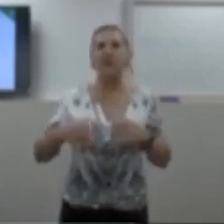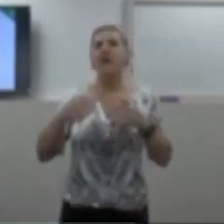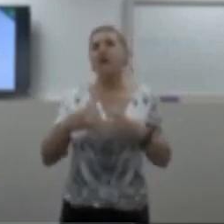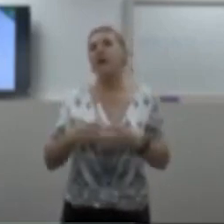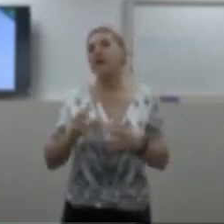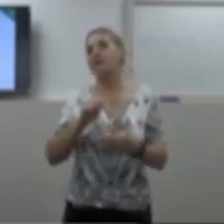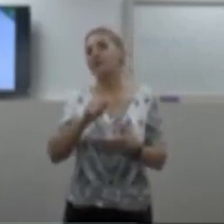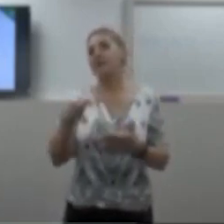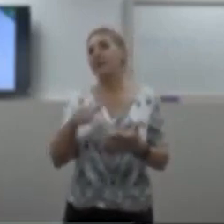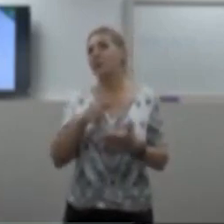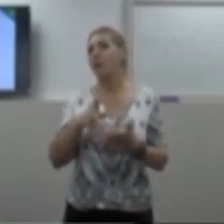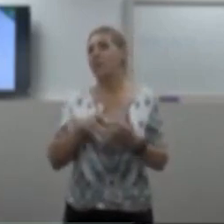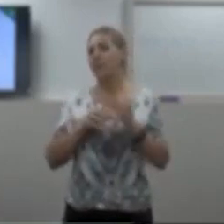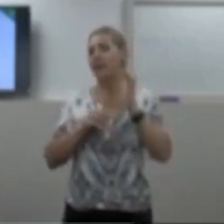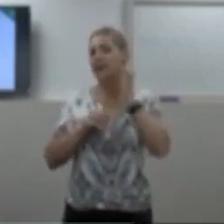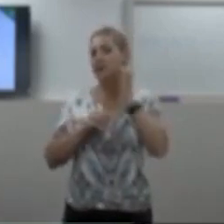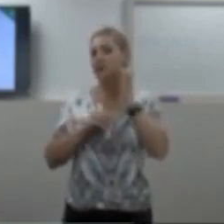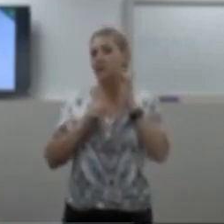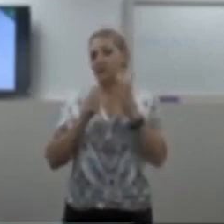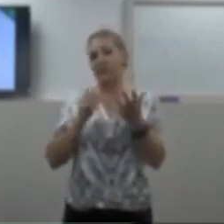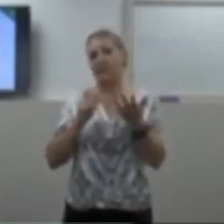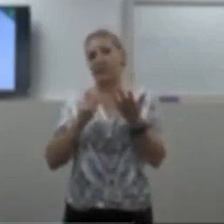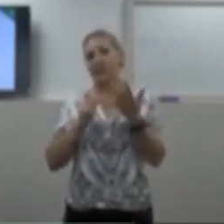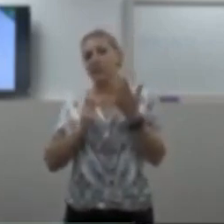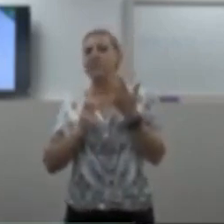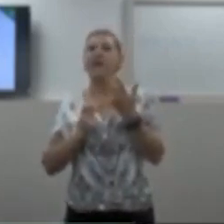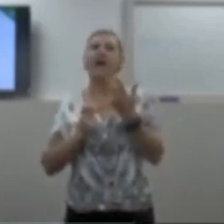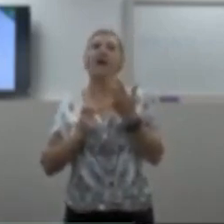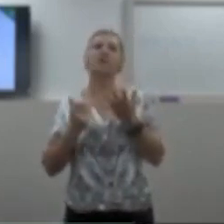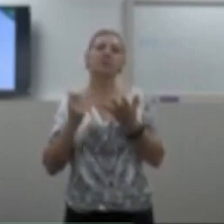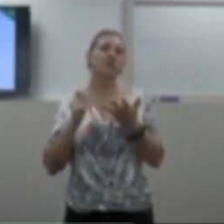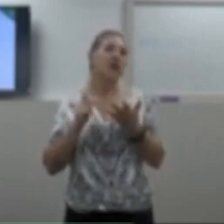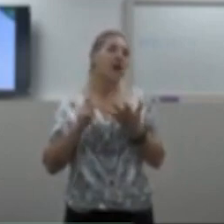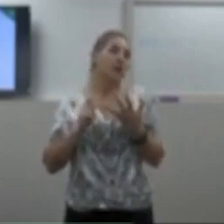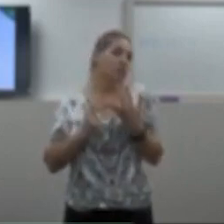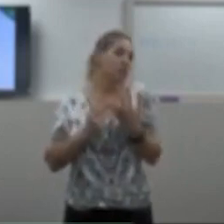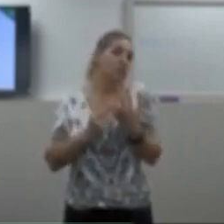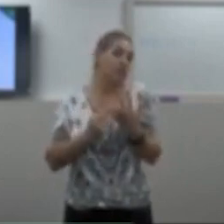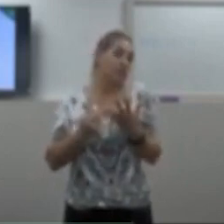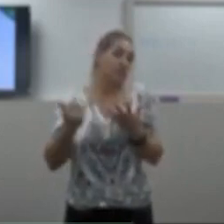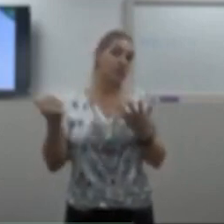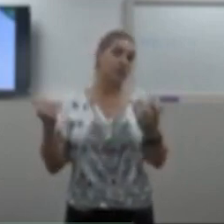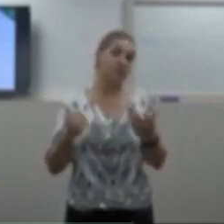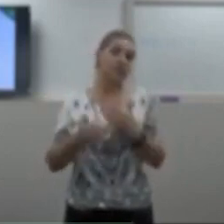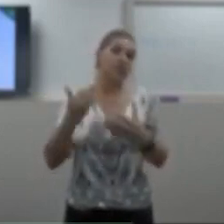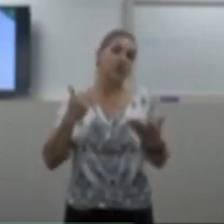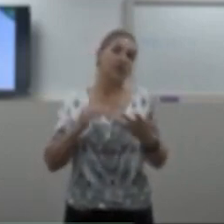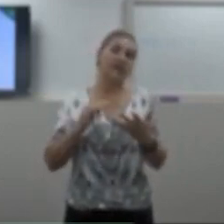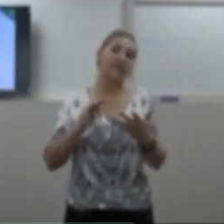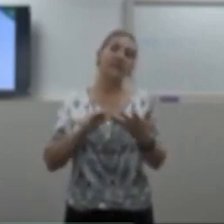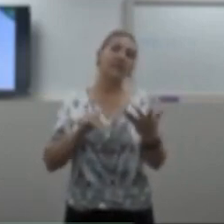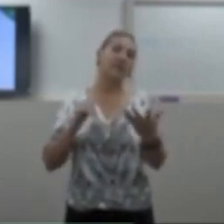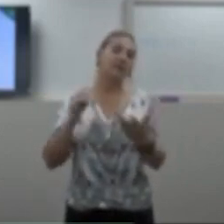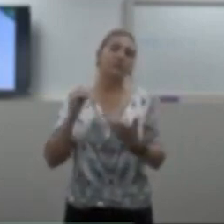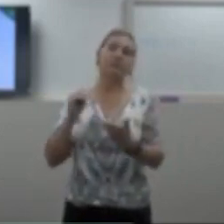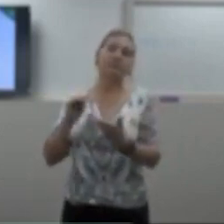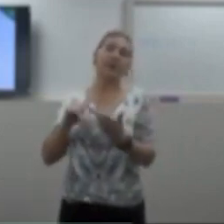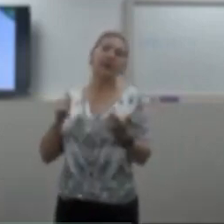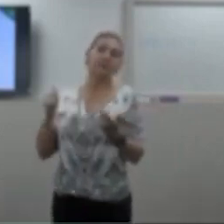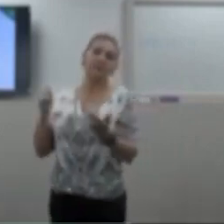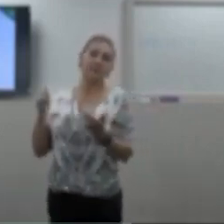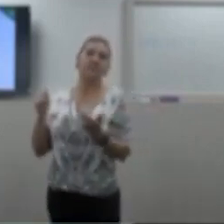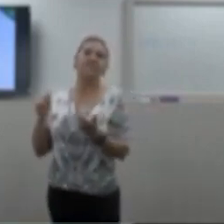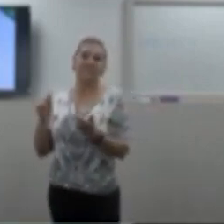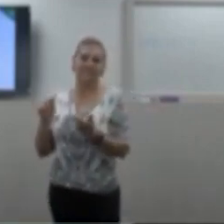os grupos, e aí você vai dar um nome para isso. Lembra que tem nos versos, de medida lá de ano,